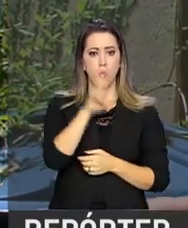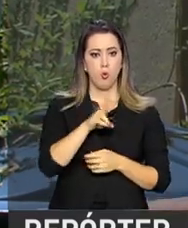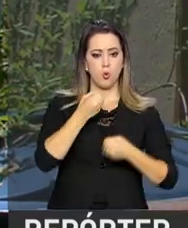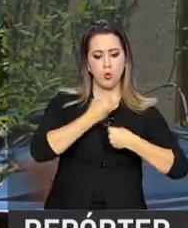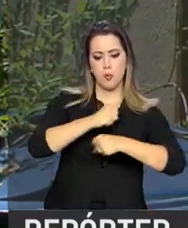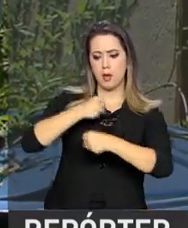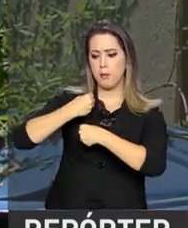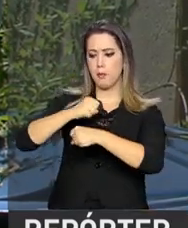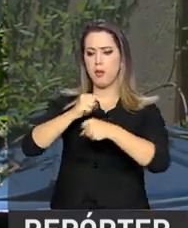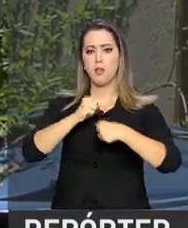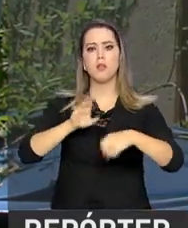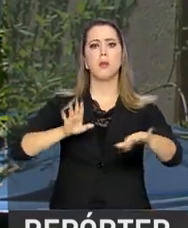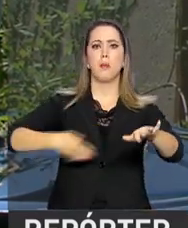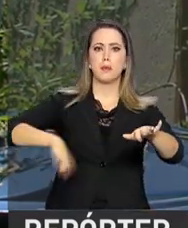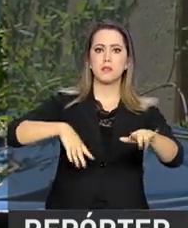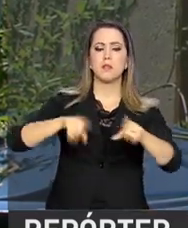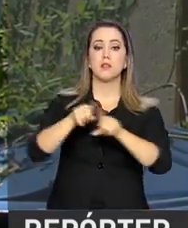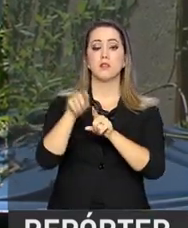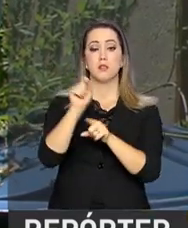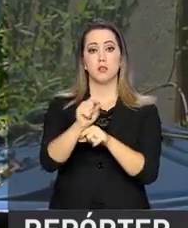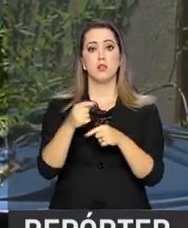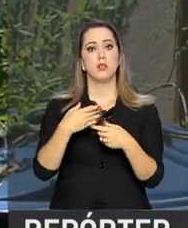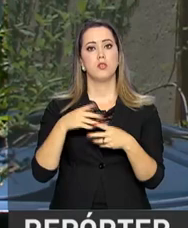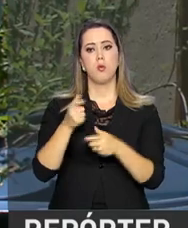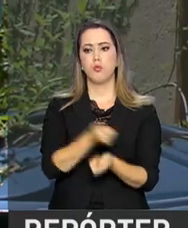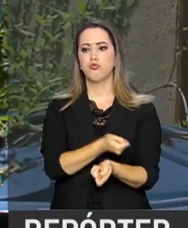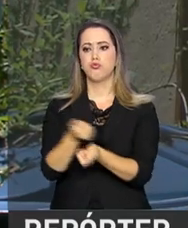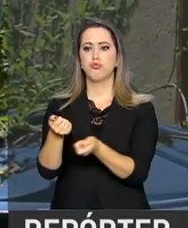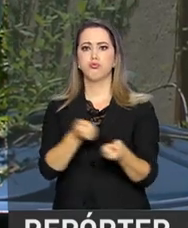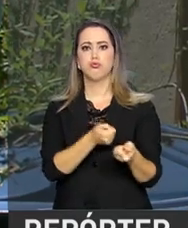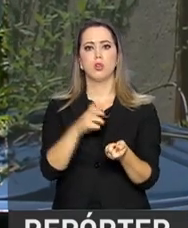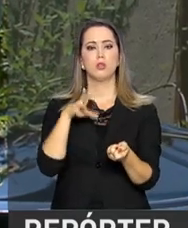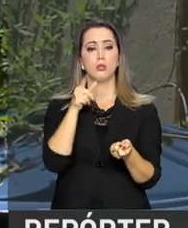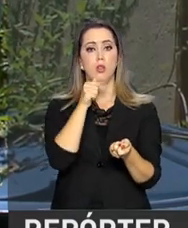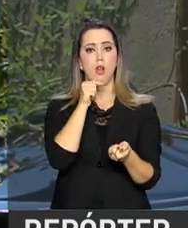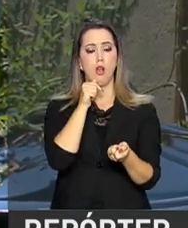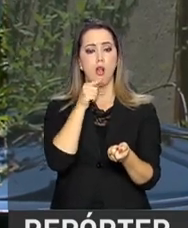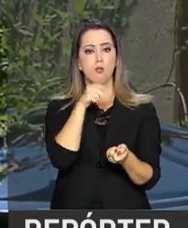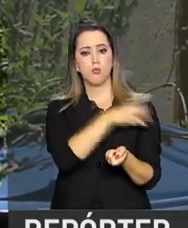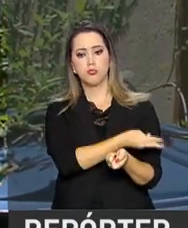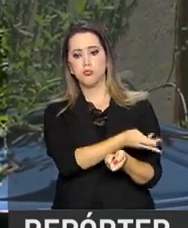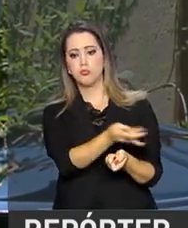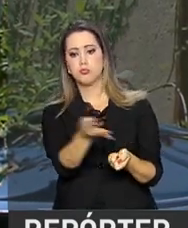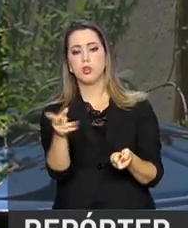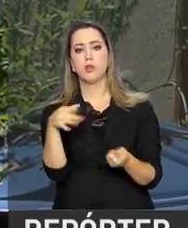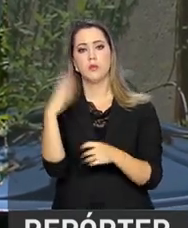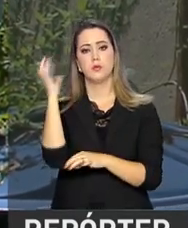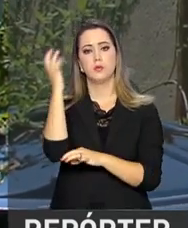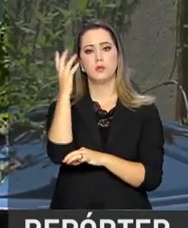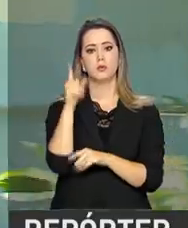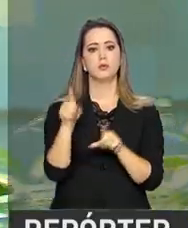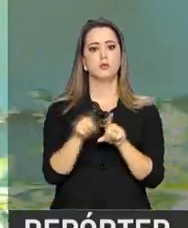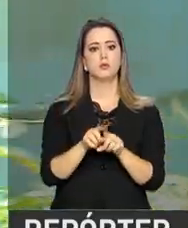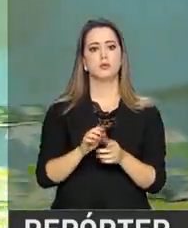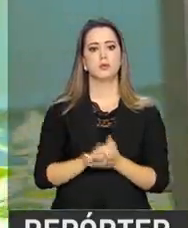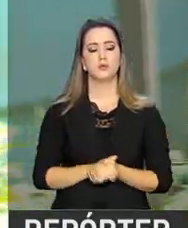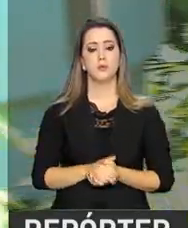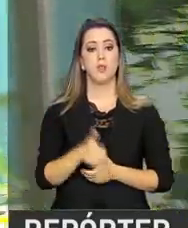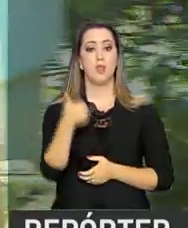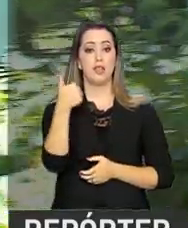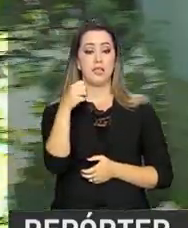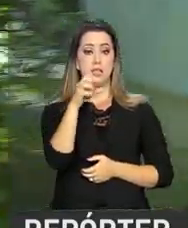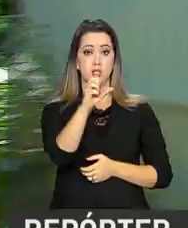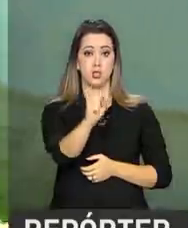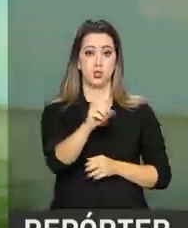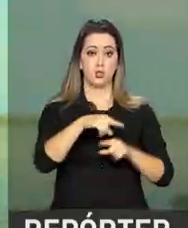a piscina e para aguar as plantas em casa e para o sanitário, né? As 18